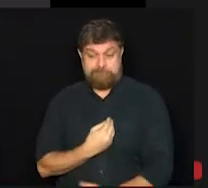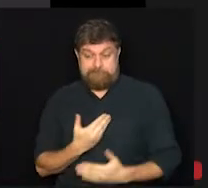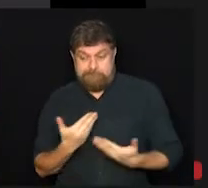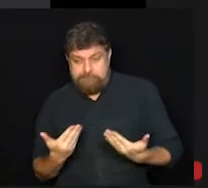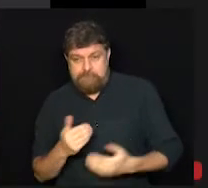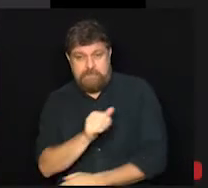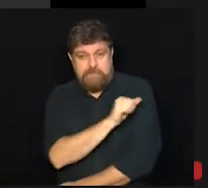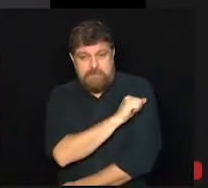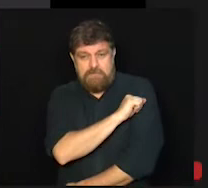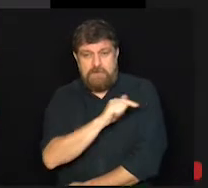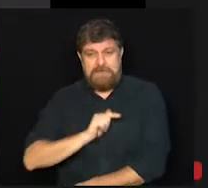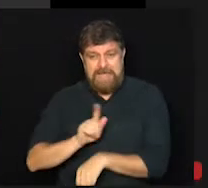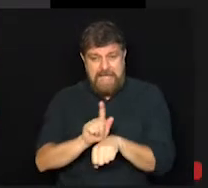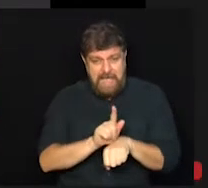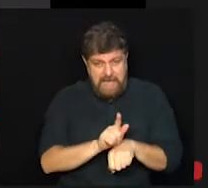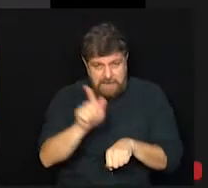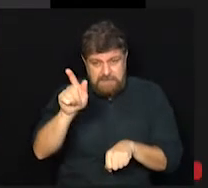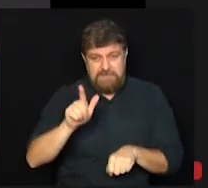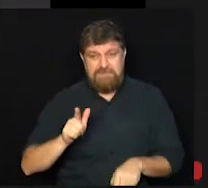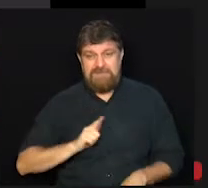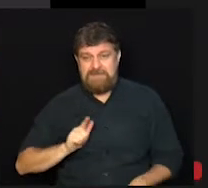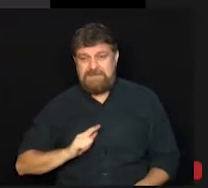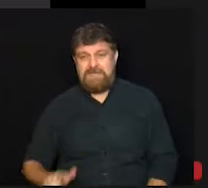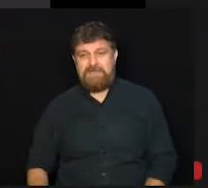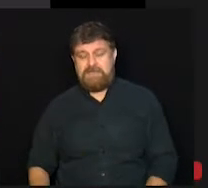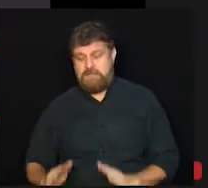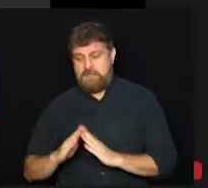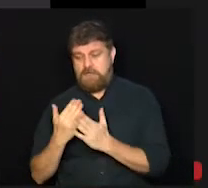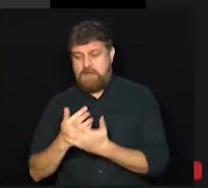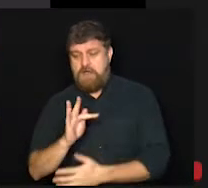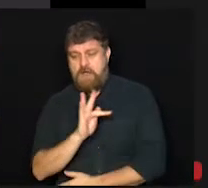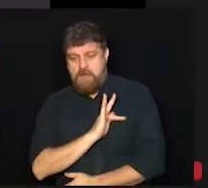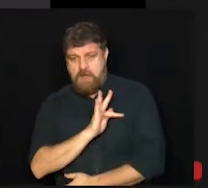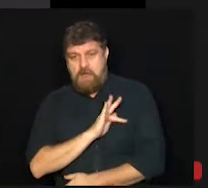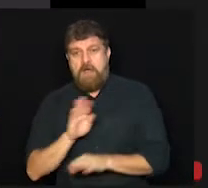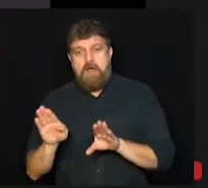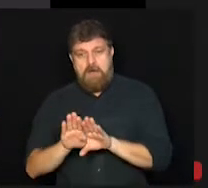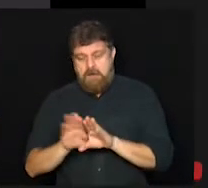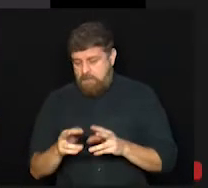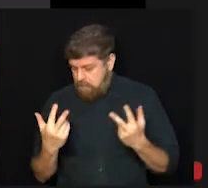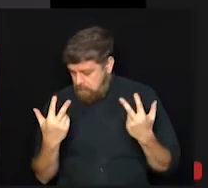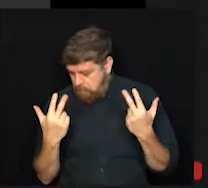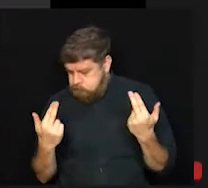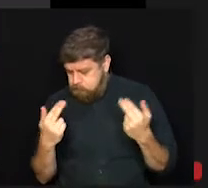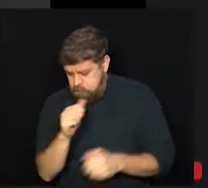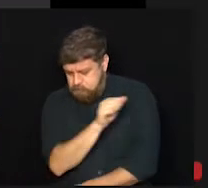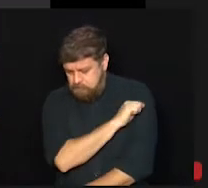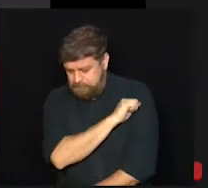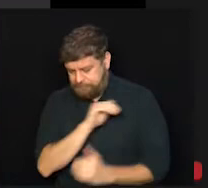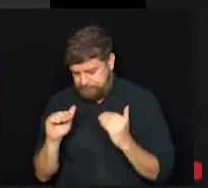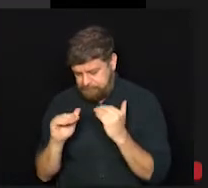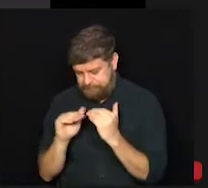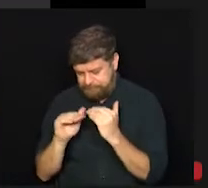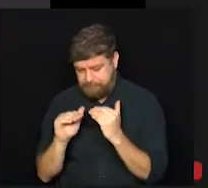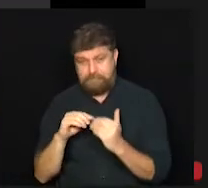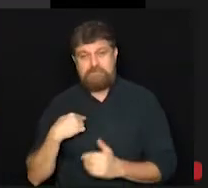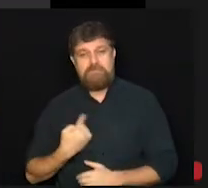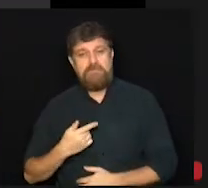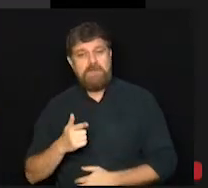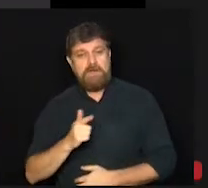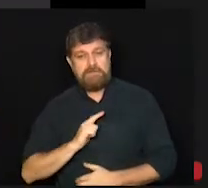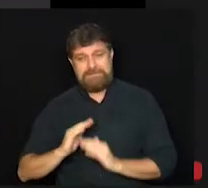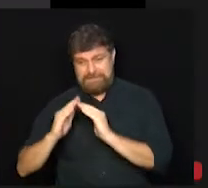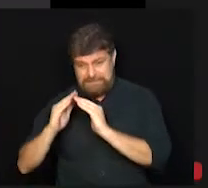particular, além da graduação, como eu disse, nós temos colégio técnico, isso também acontece para os alunos do colégio técnico. Então, a permanência